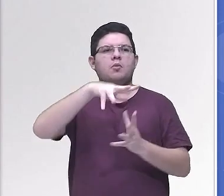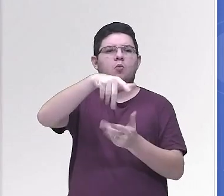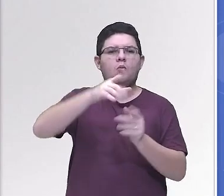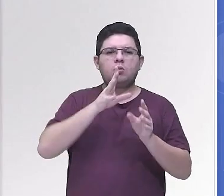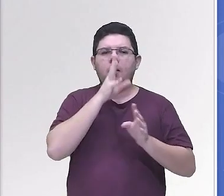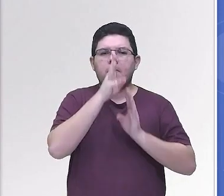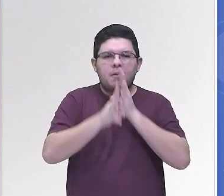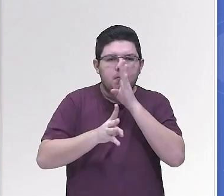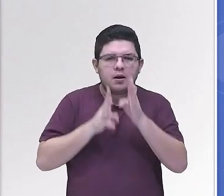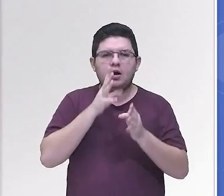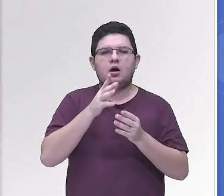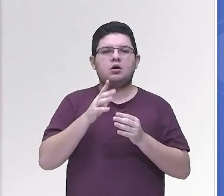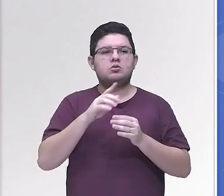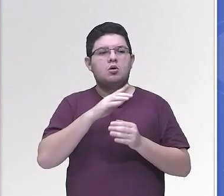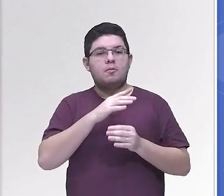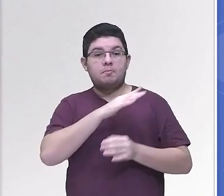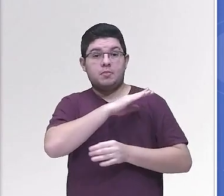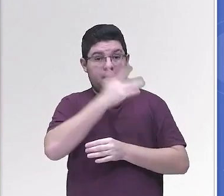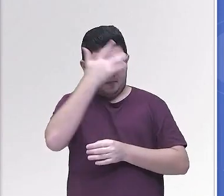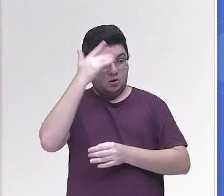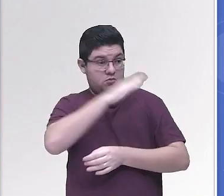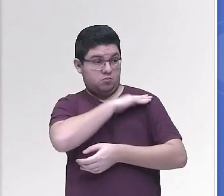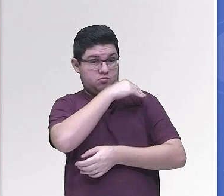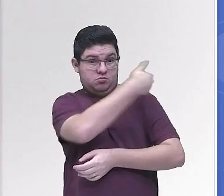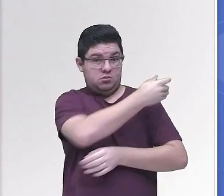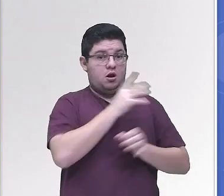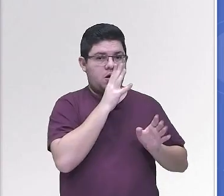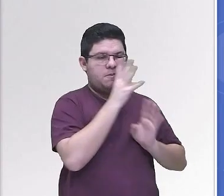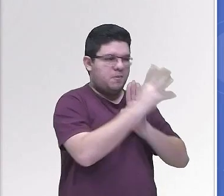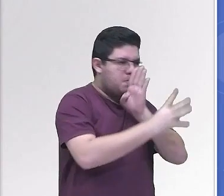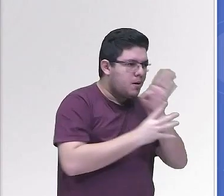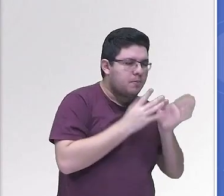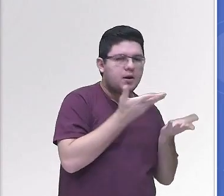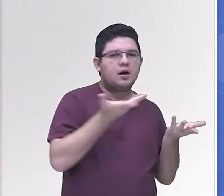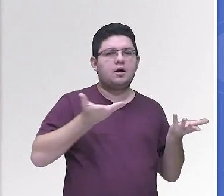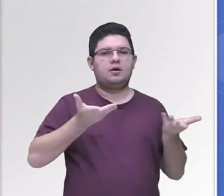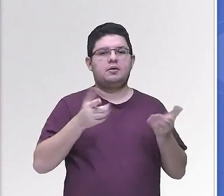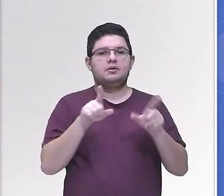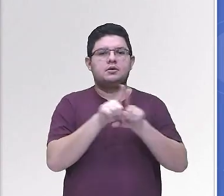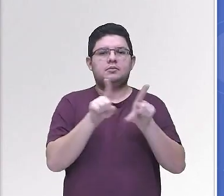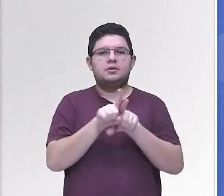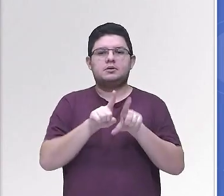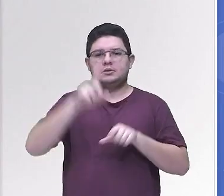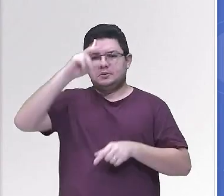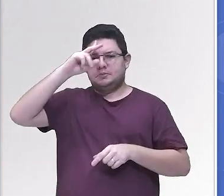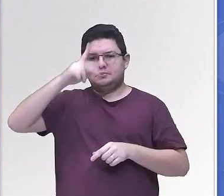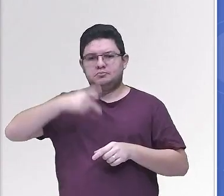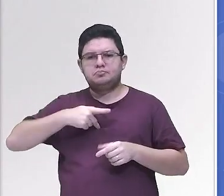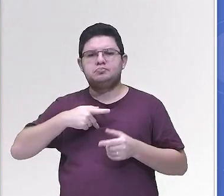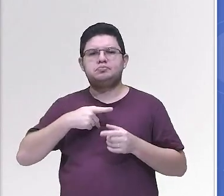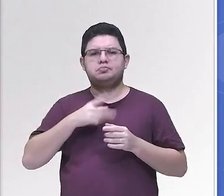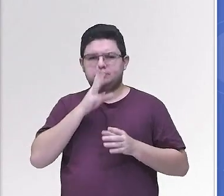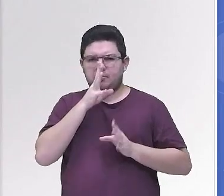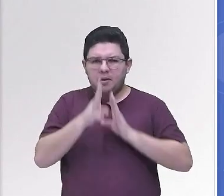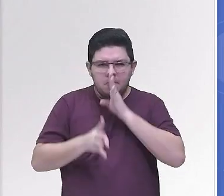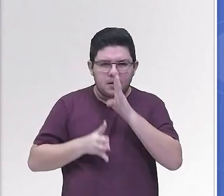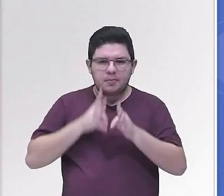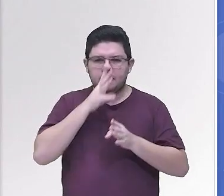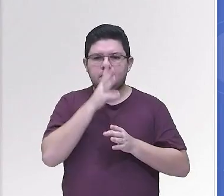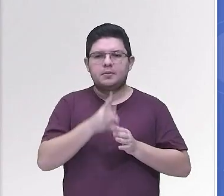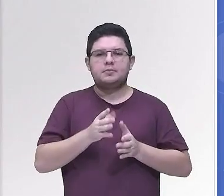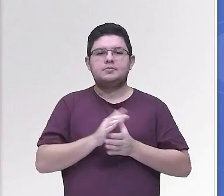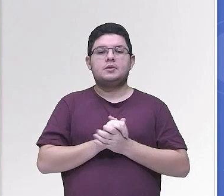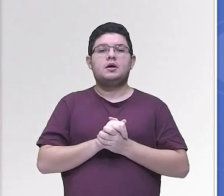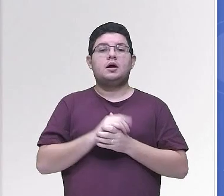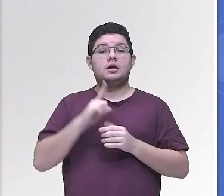gente julga o outro, como a gente julga muitas vezes a nós mesmos e acabamos muitas vezes num turbilhão de confusões